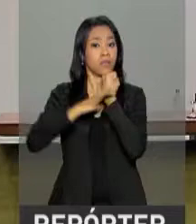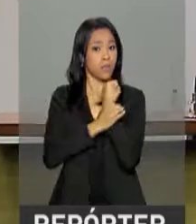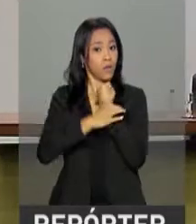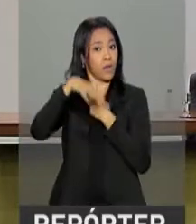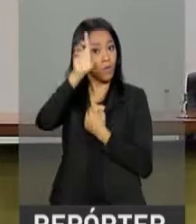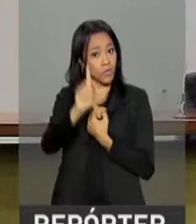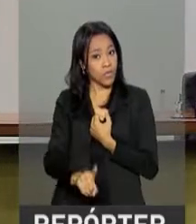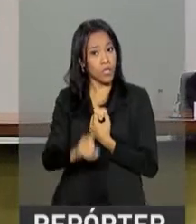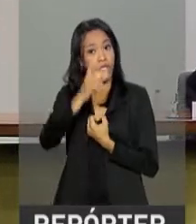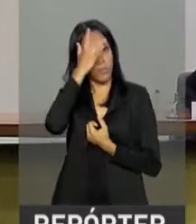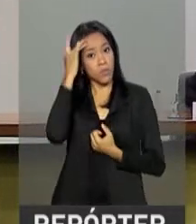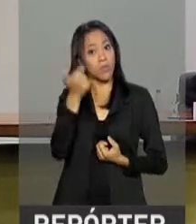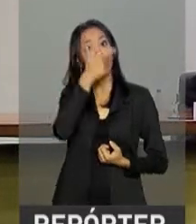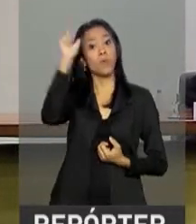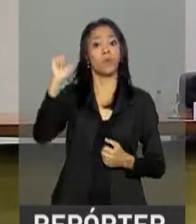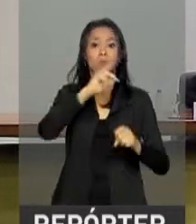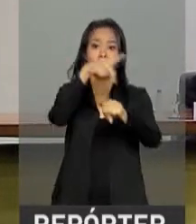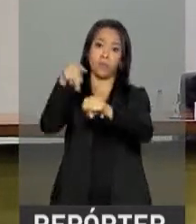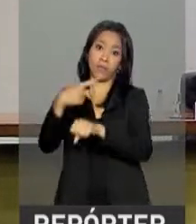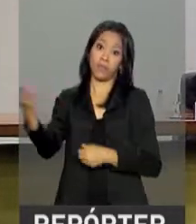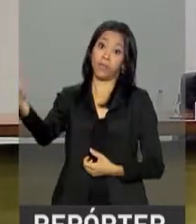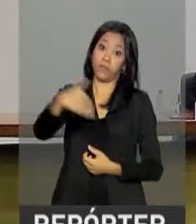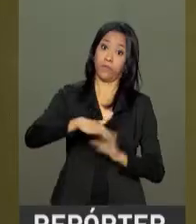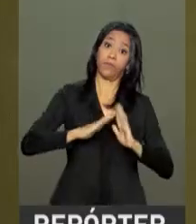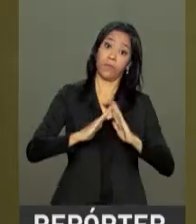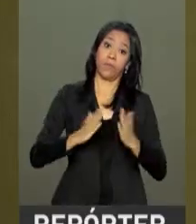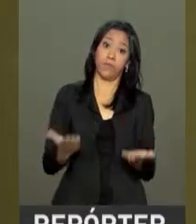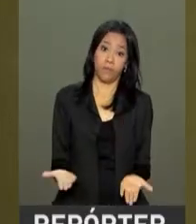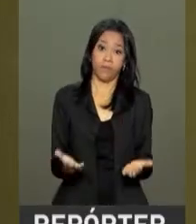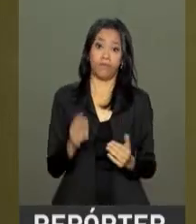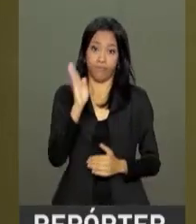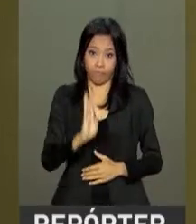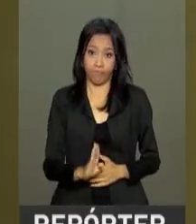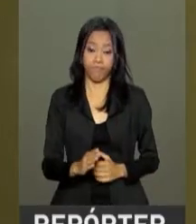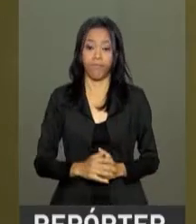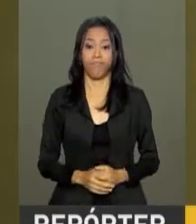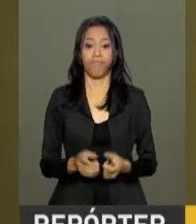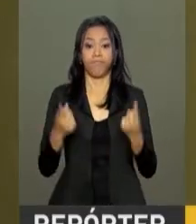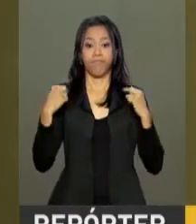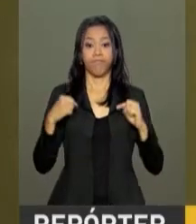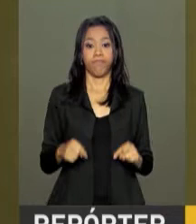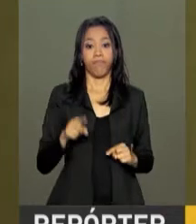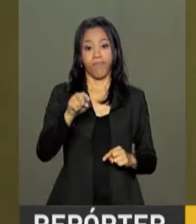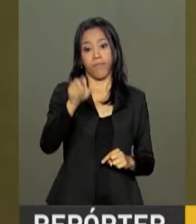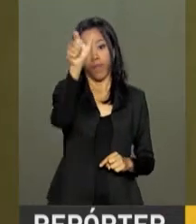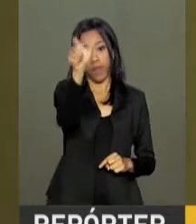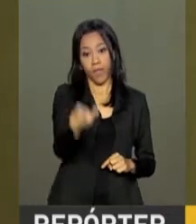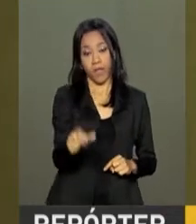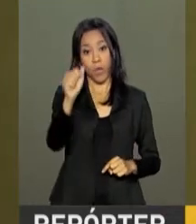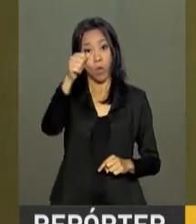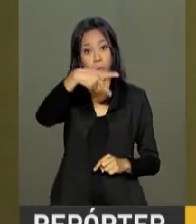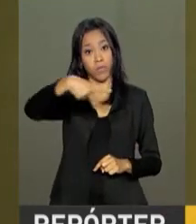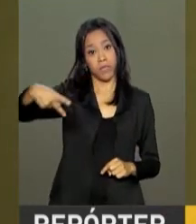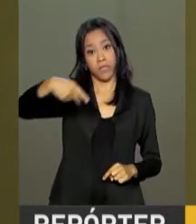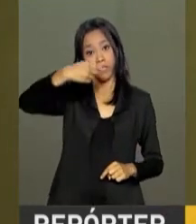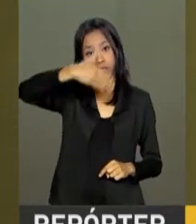de outras nacionalidades que vem para o brasil o presidente diz dever cumprido a legislação brasileira